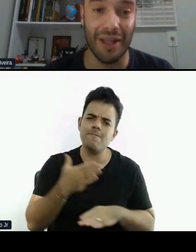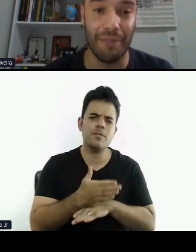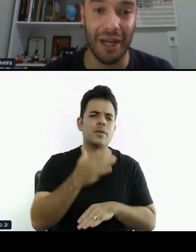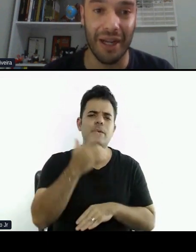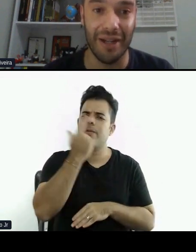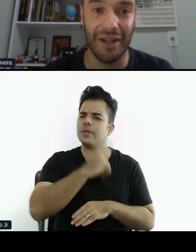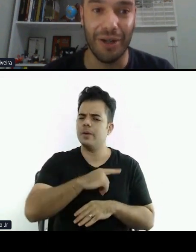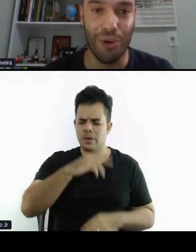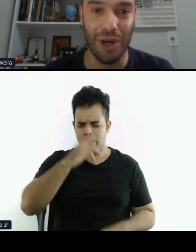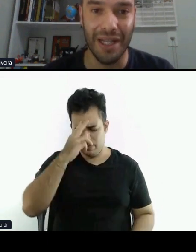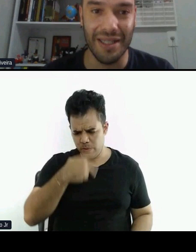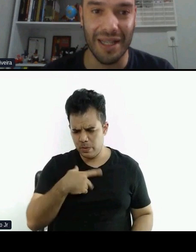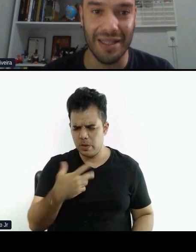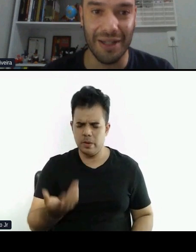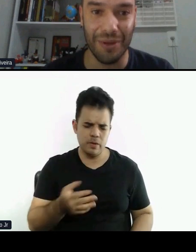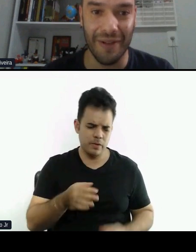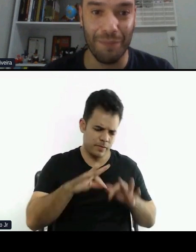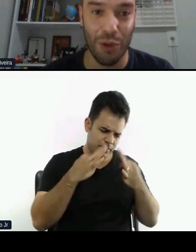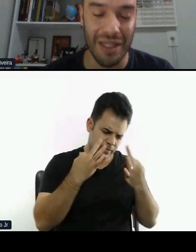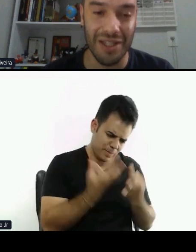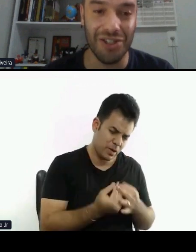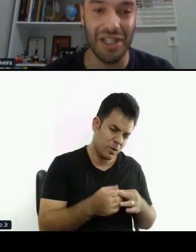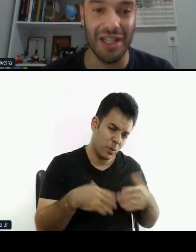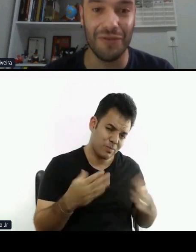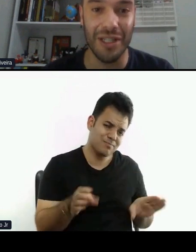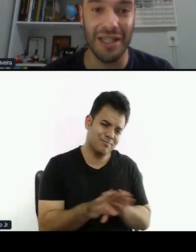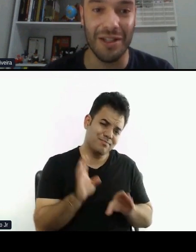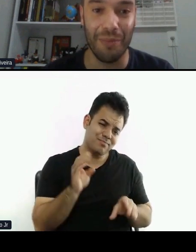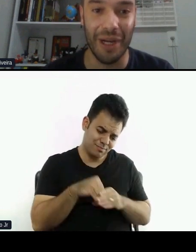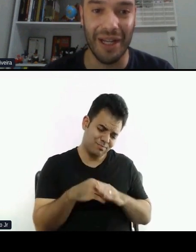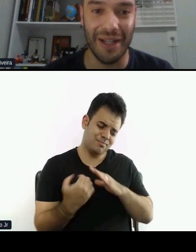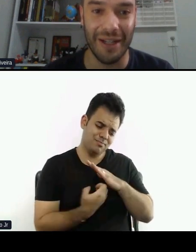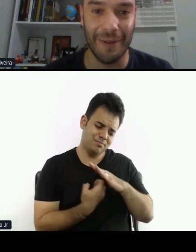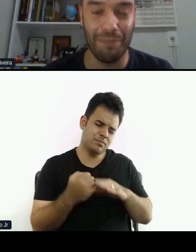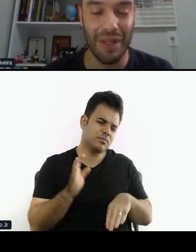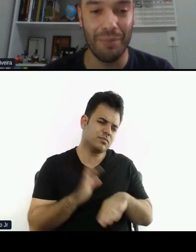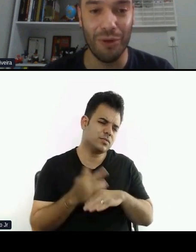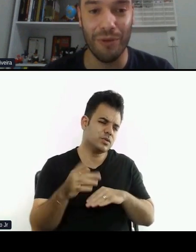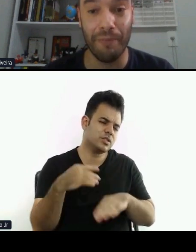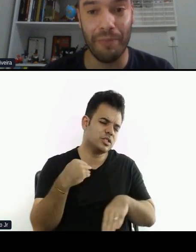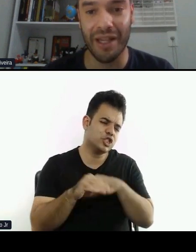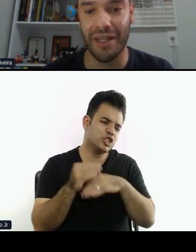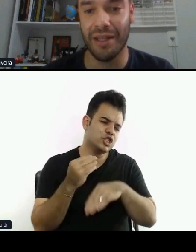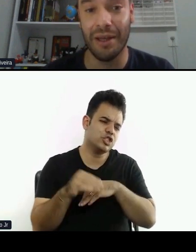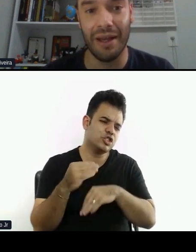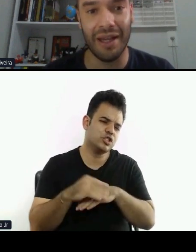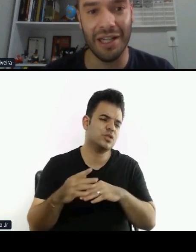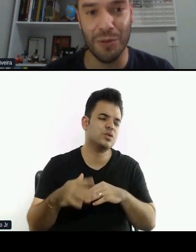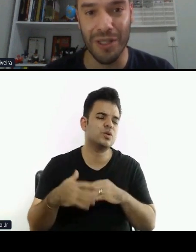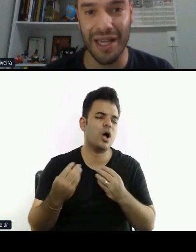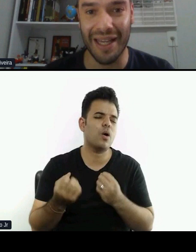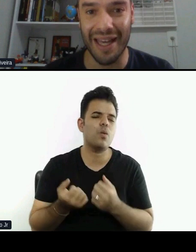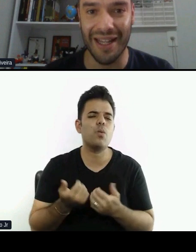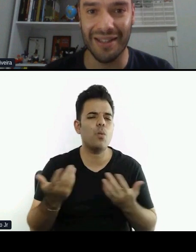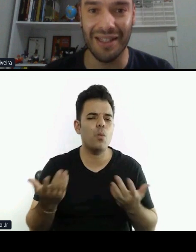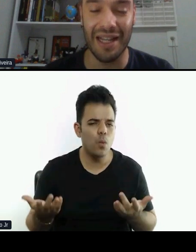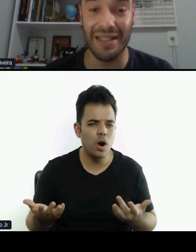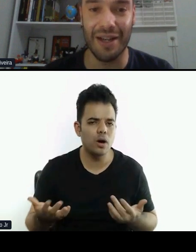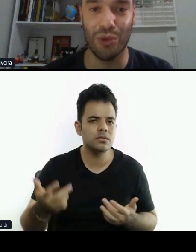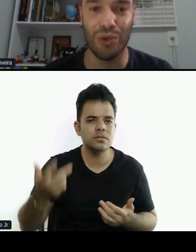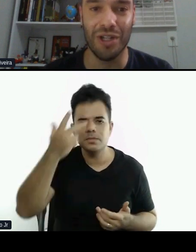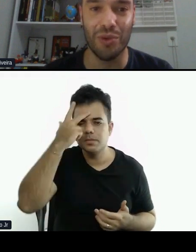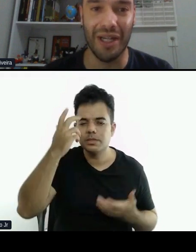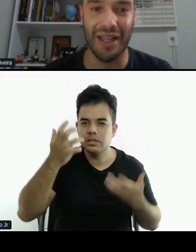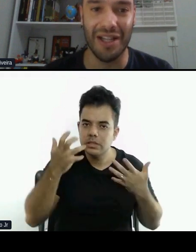trazendo até para organização, né? Quais as dicas que vocês dão para que aquelas pessoas que querem